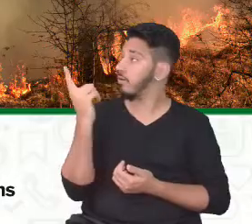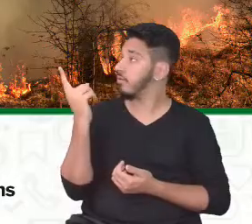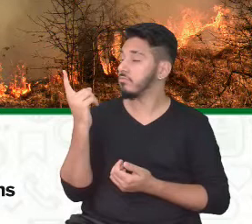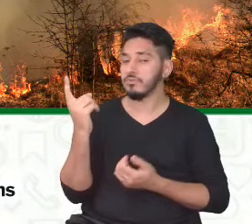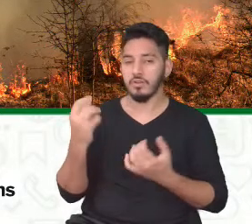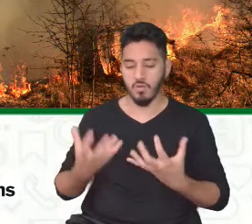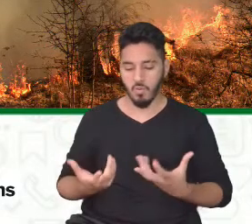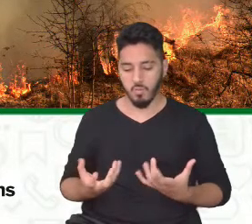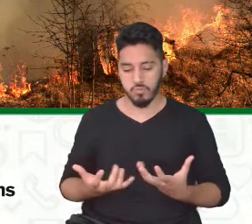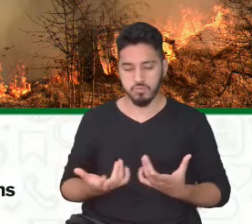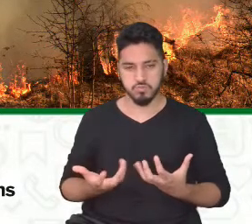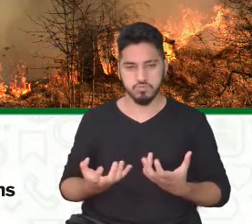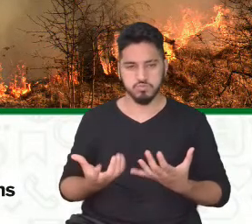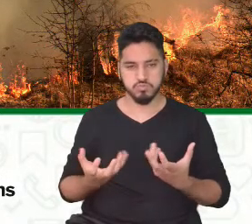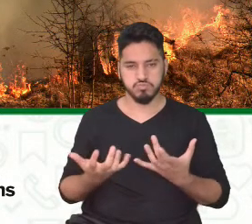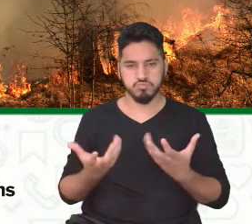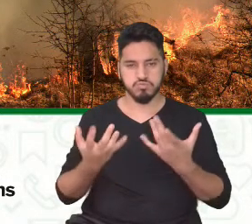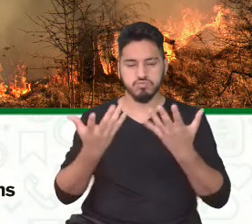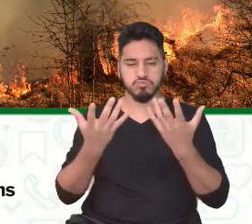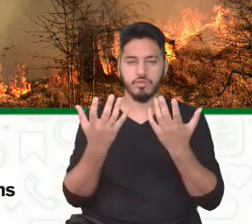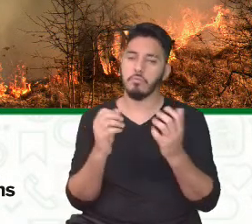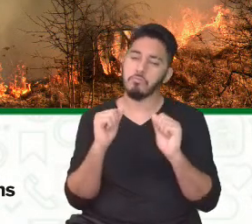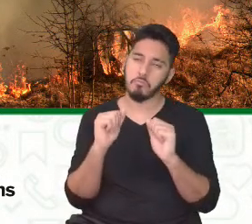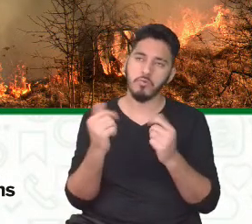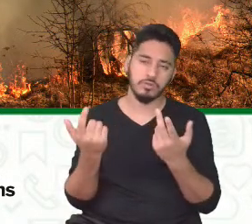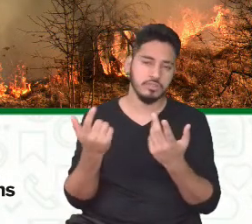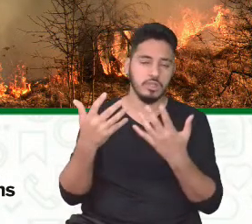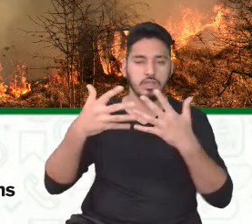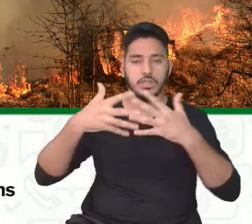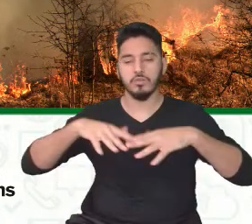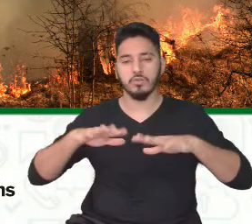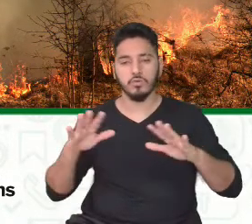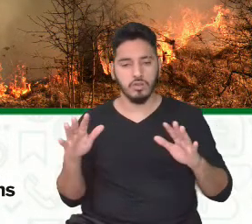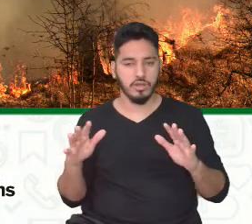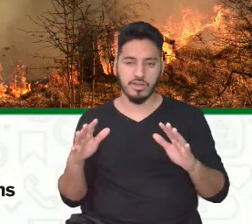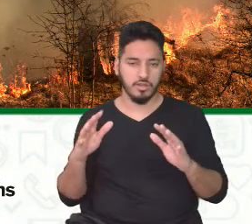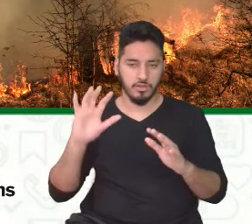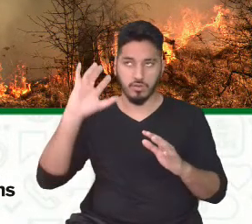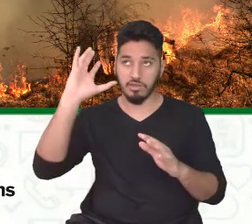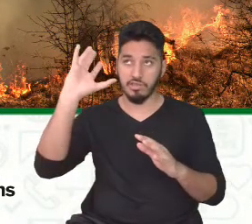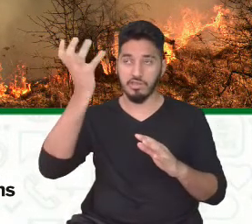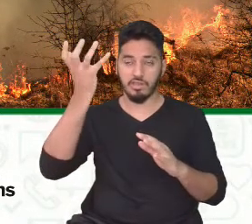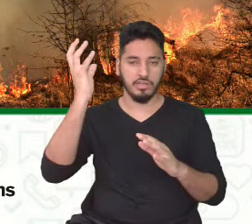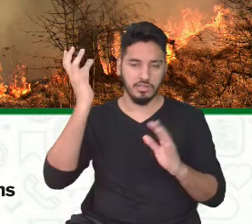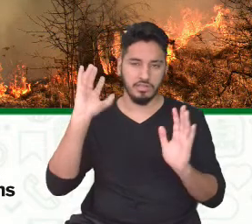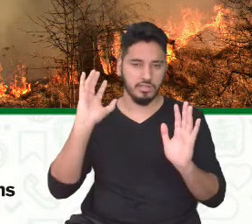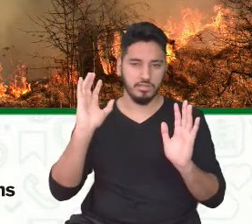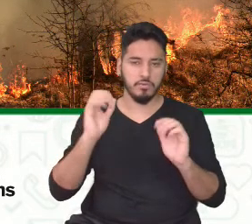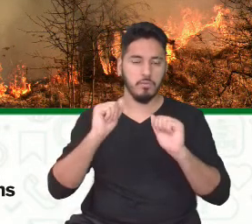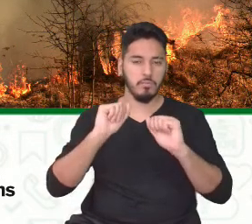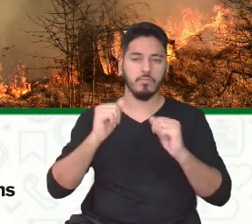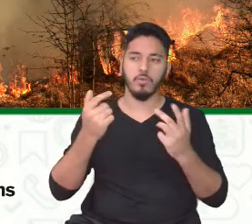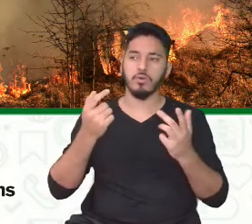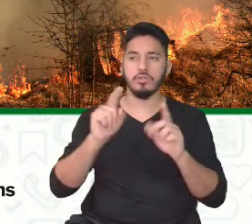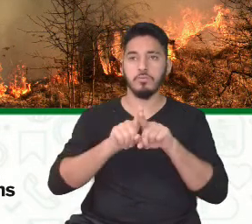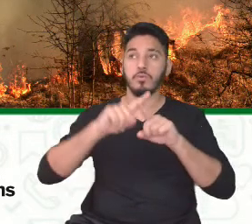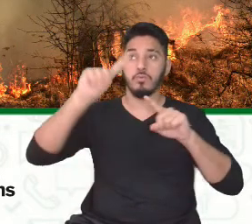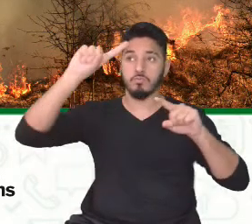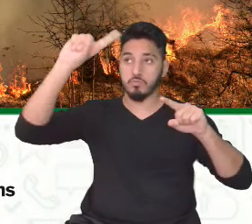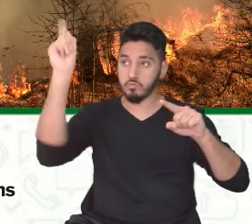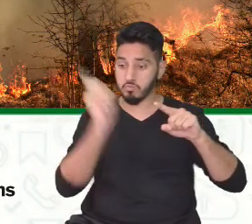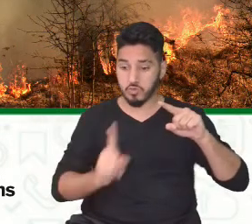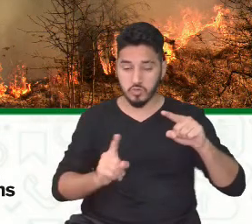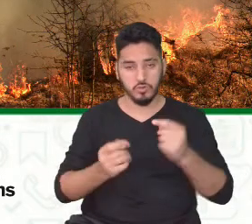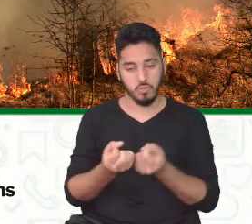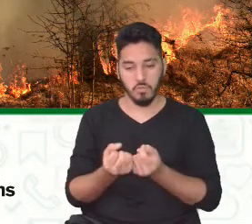das queimadas né que a gente também já tratou pode ser tanto uma forma natural né evento climático só que fala da questão pode cair um raio né Claro